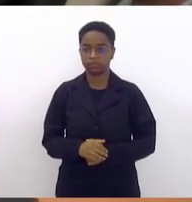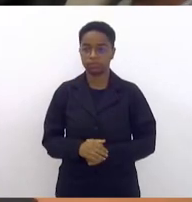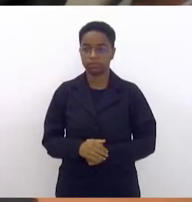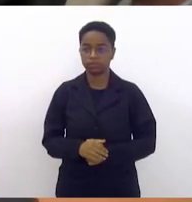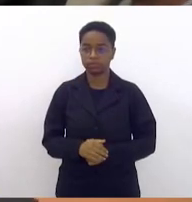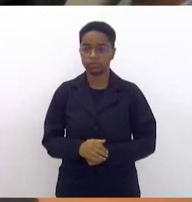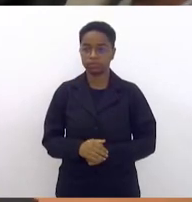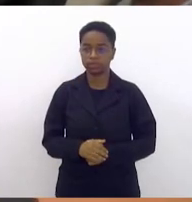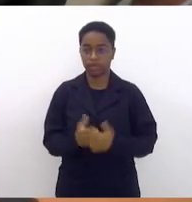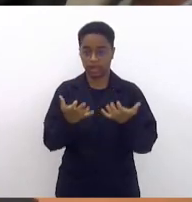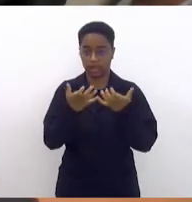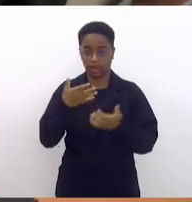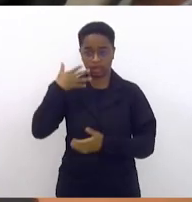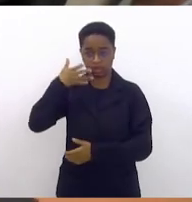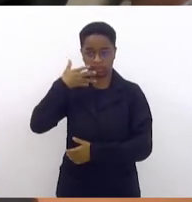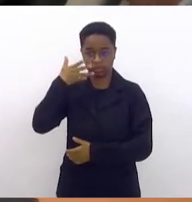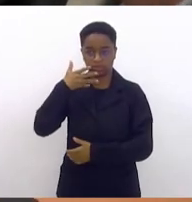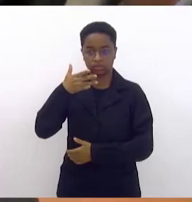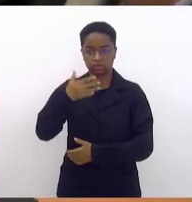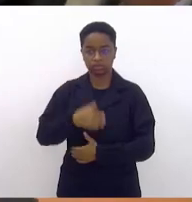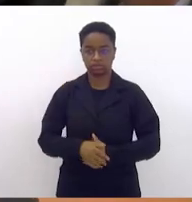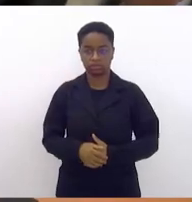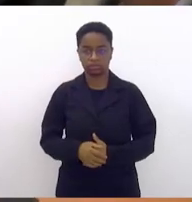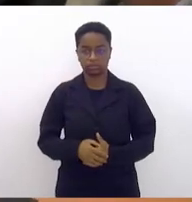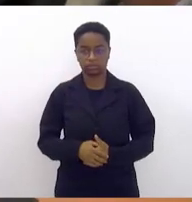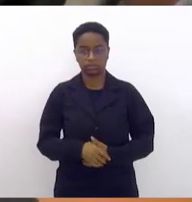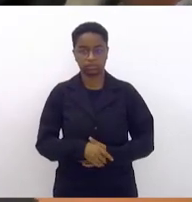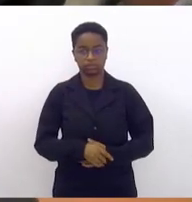excelência gostaria de fazer uso da da